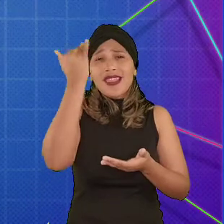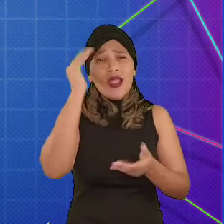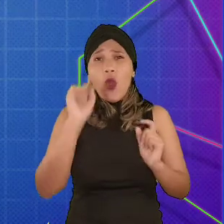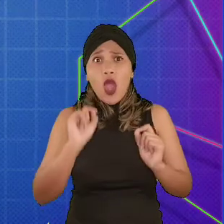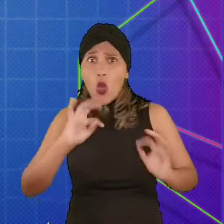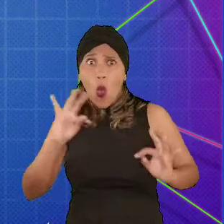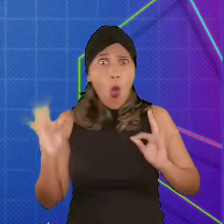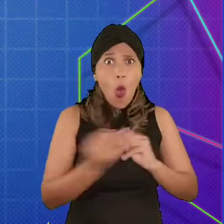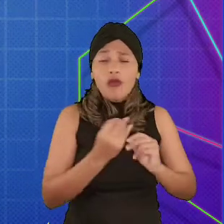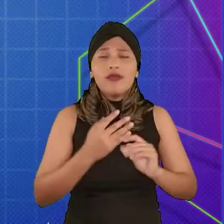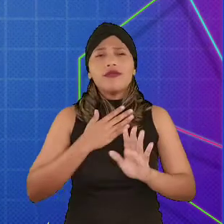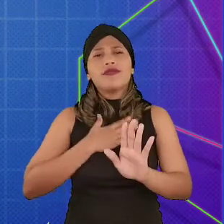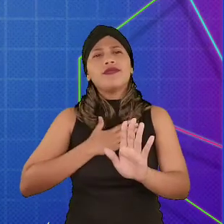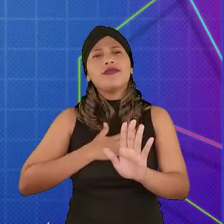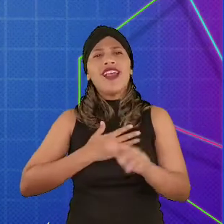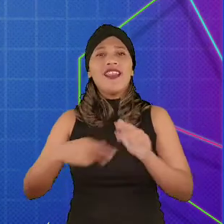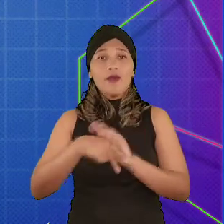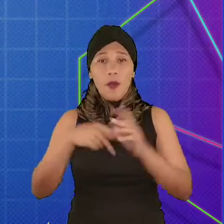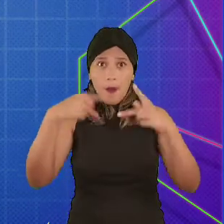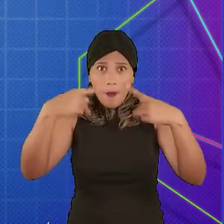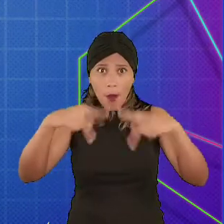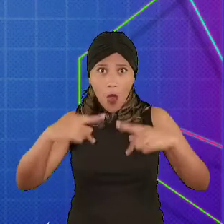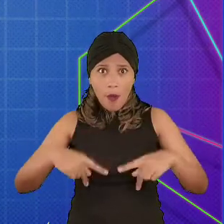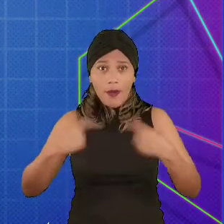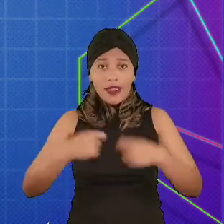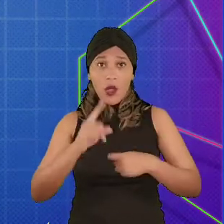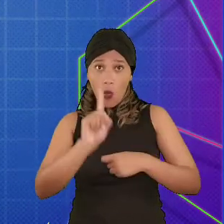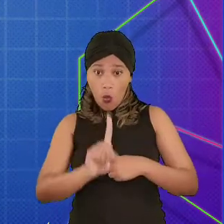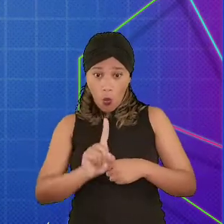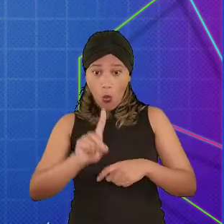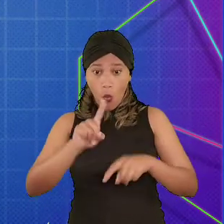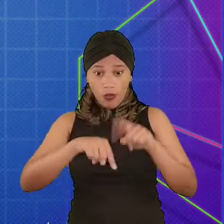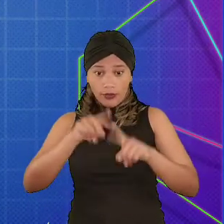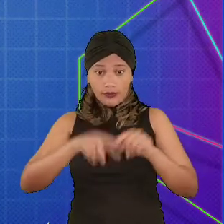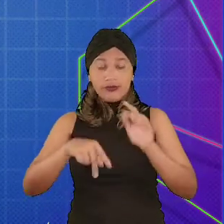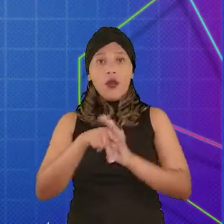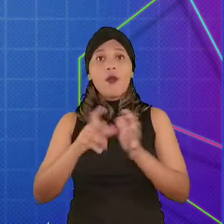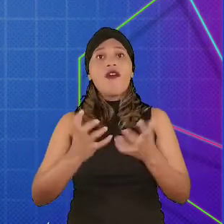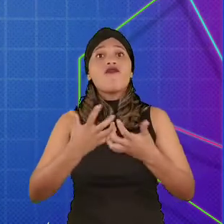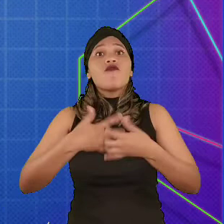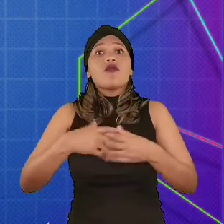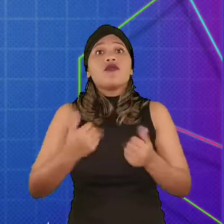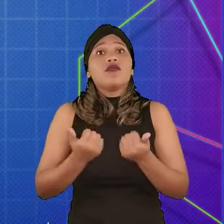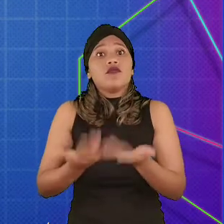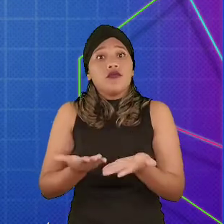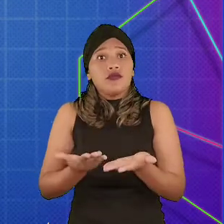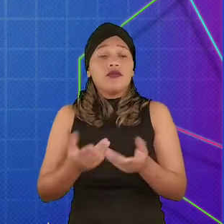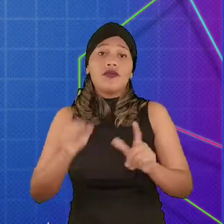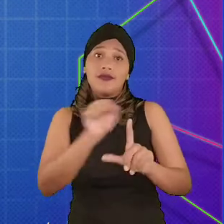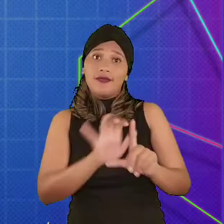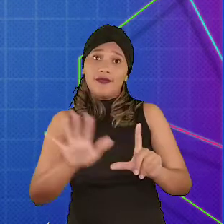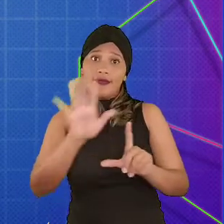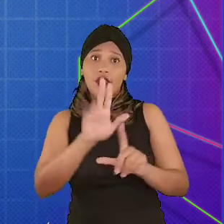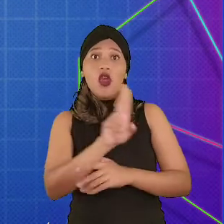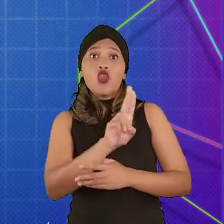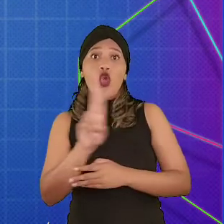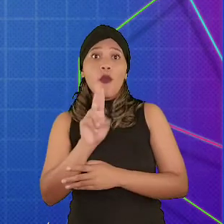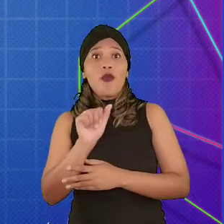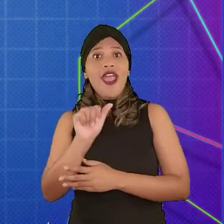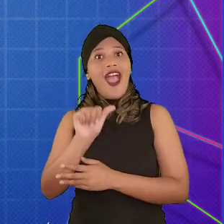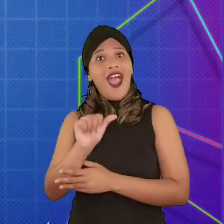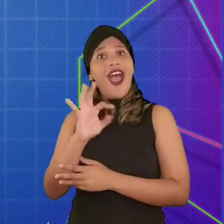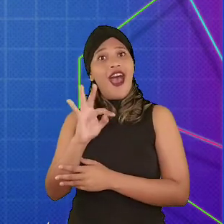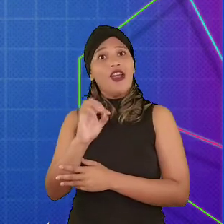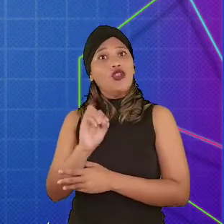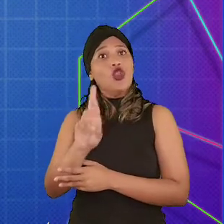um de vocês entenderem aqui para gente programar uma coisa a gente tem que ter um objeto que queremos dar uma funcionalidade no Scratch